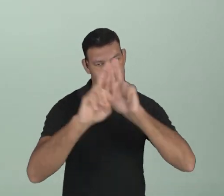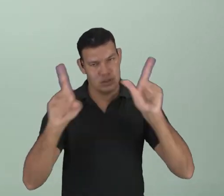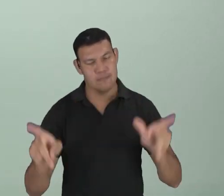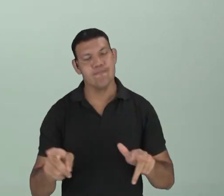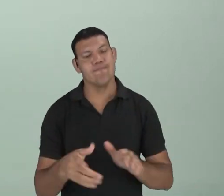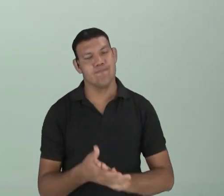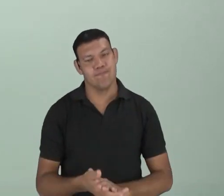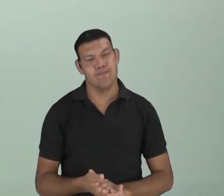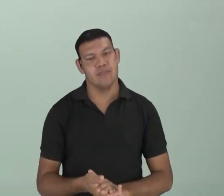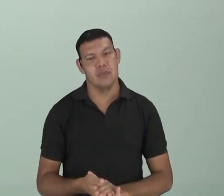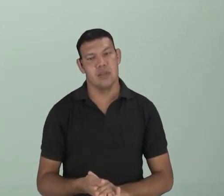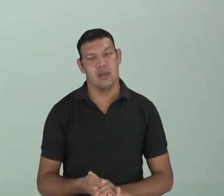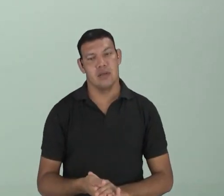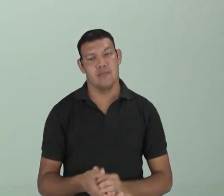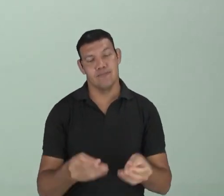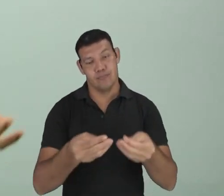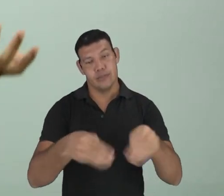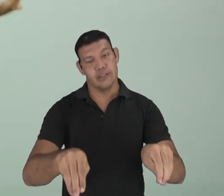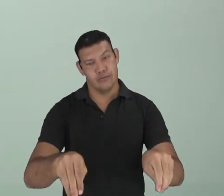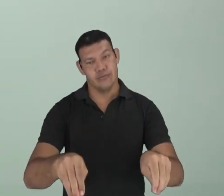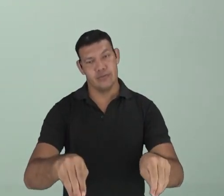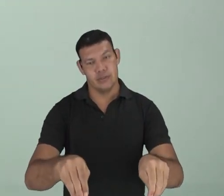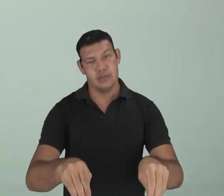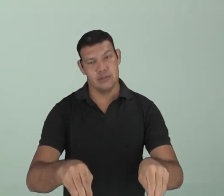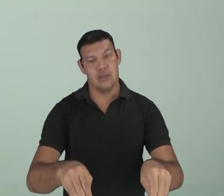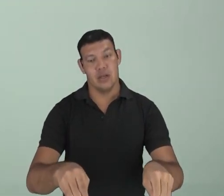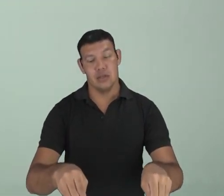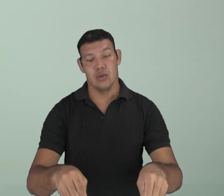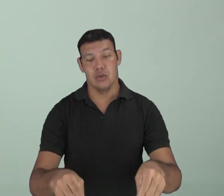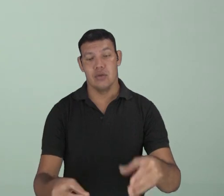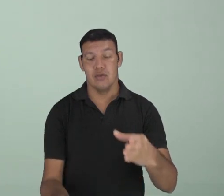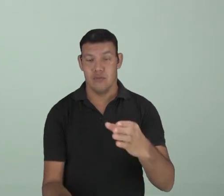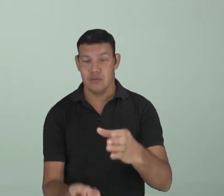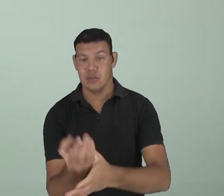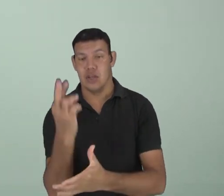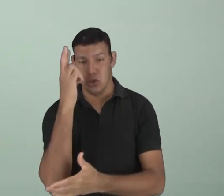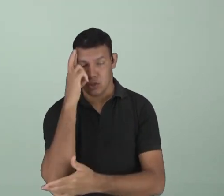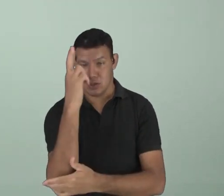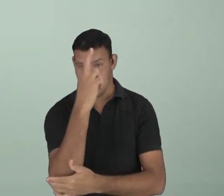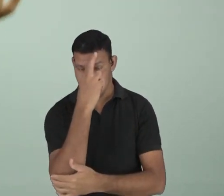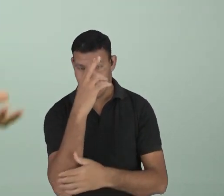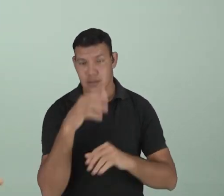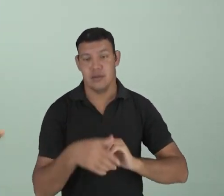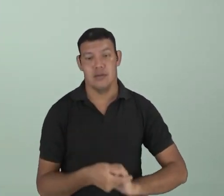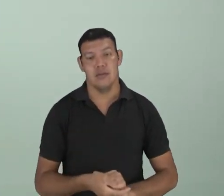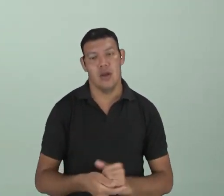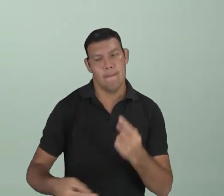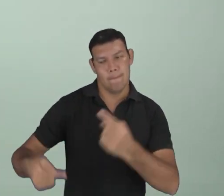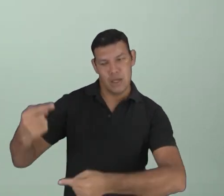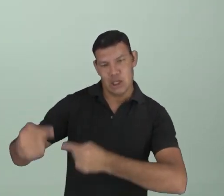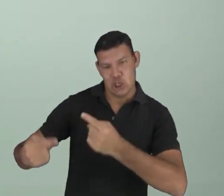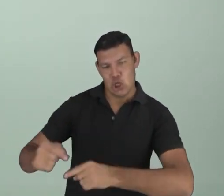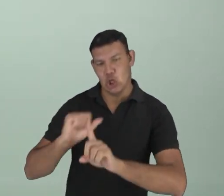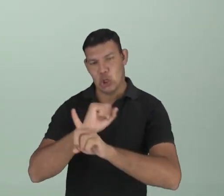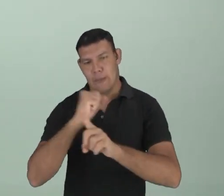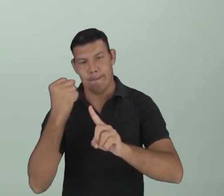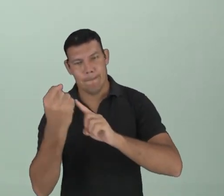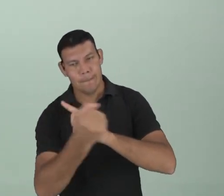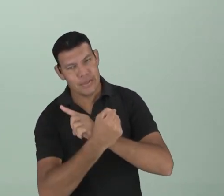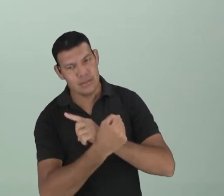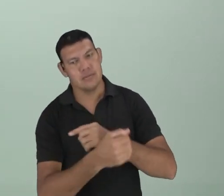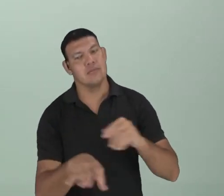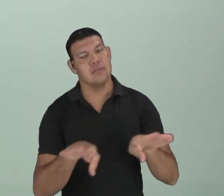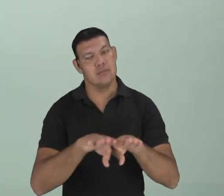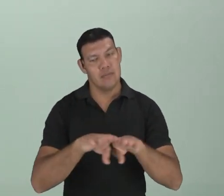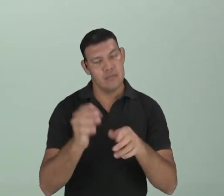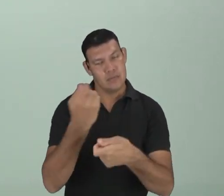que resulta na nossa história, certo? No que a gente tem hoje como história tanto política quanto social e